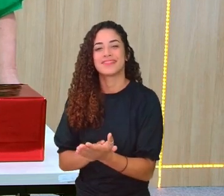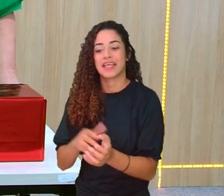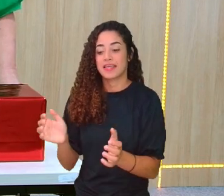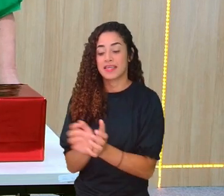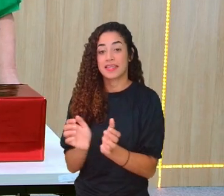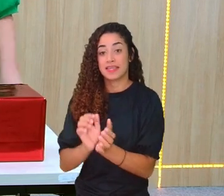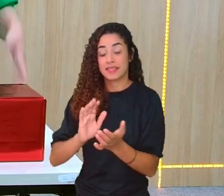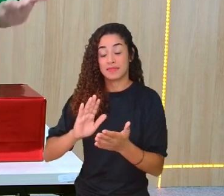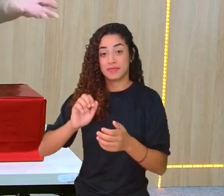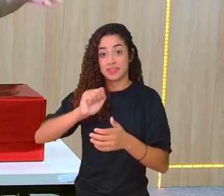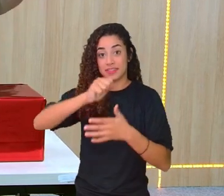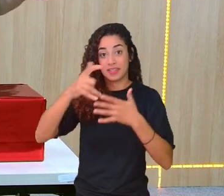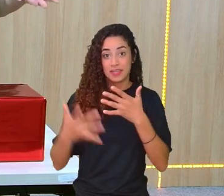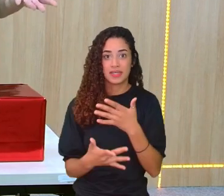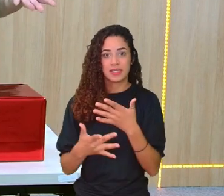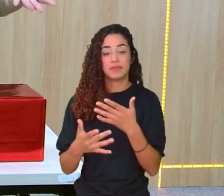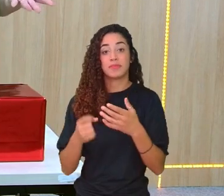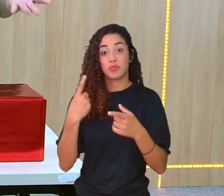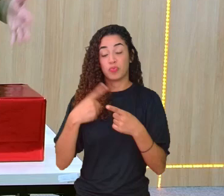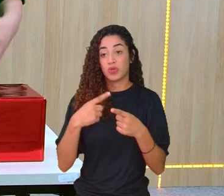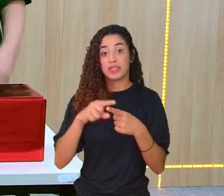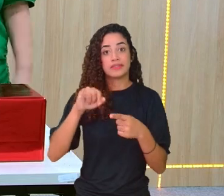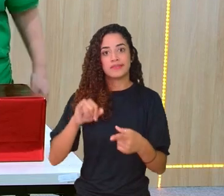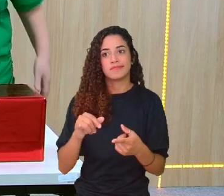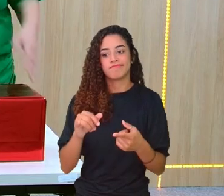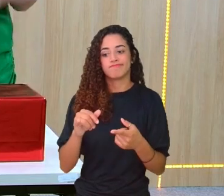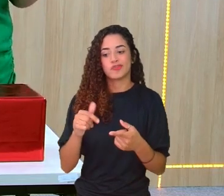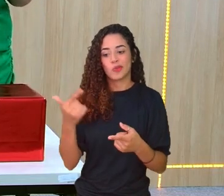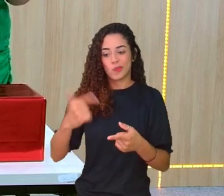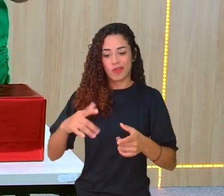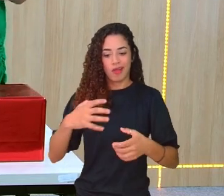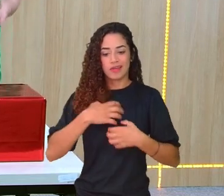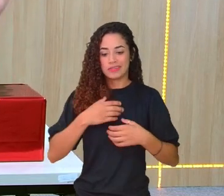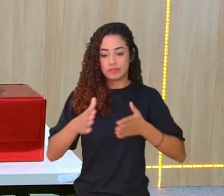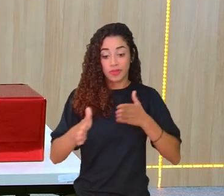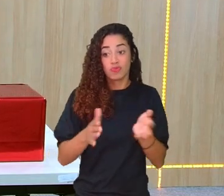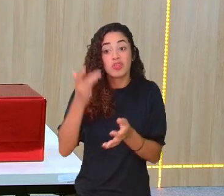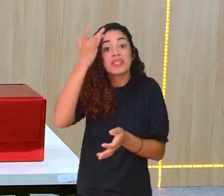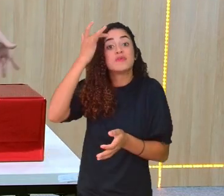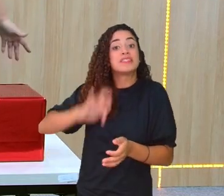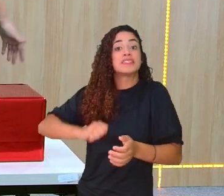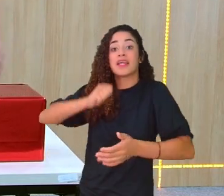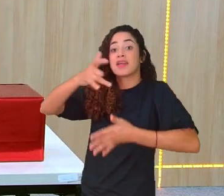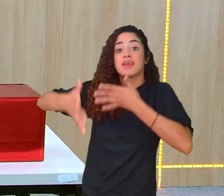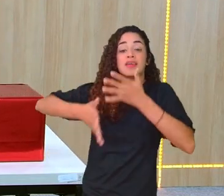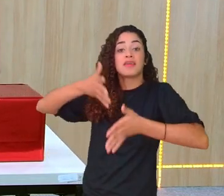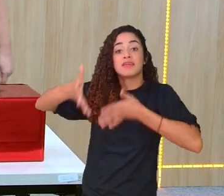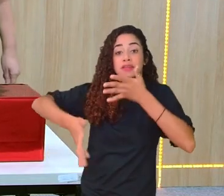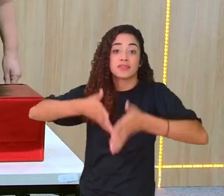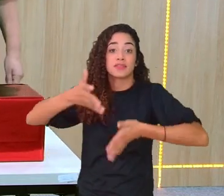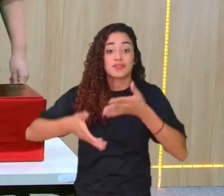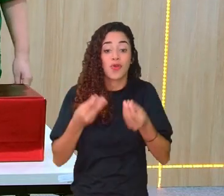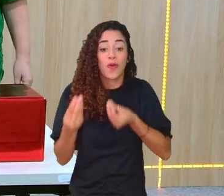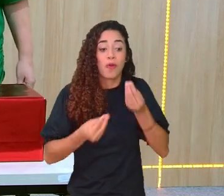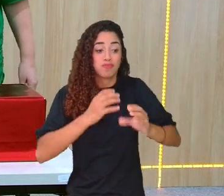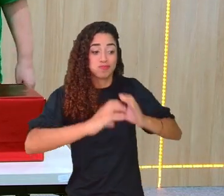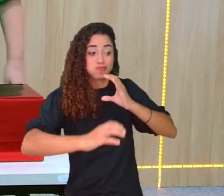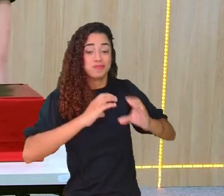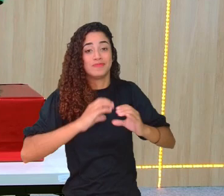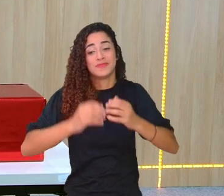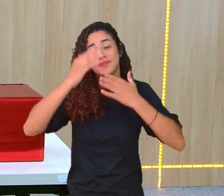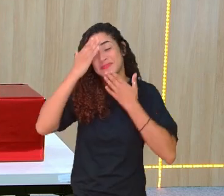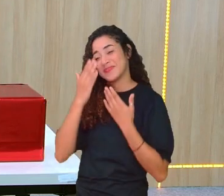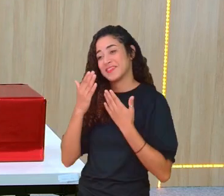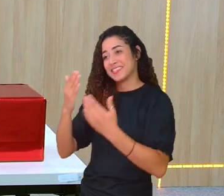não teríamos acessibilidade. Eu não falo Libras, então eu não sei os sinais, eu não sei me comunicar em Libras. Muito